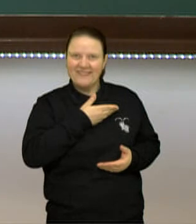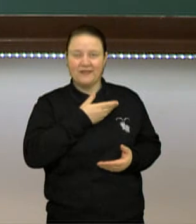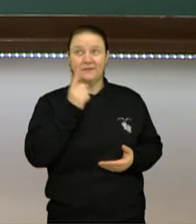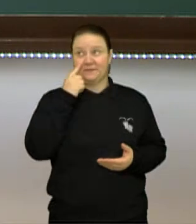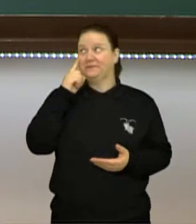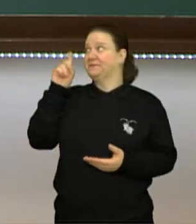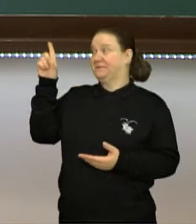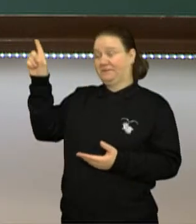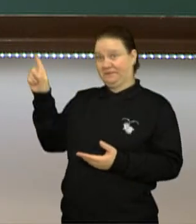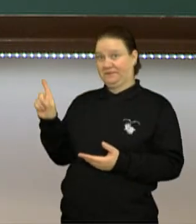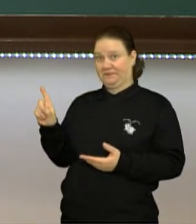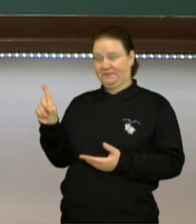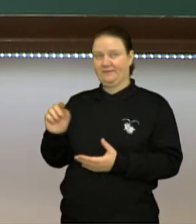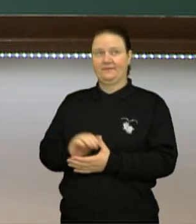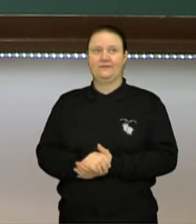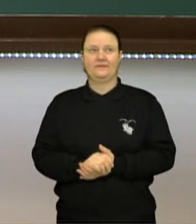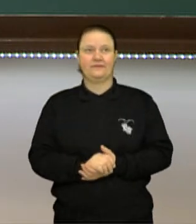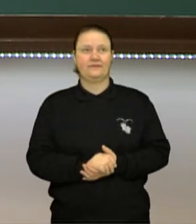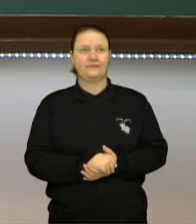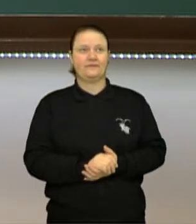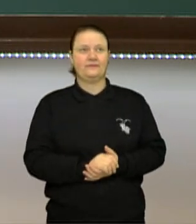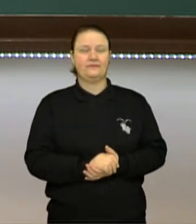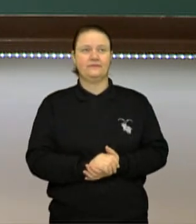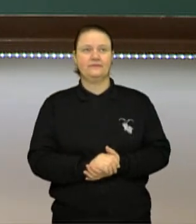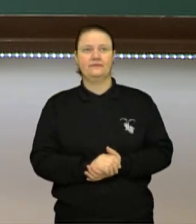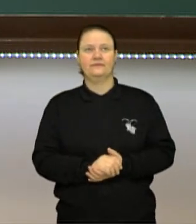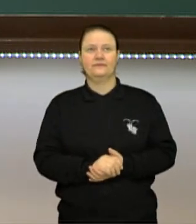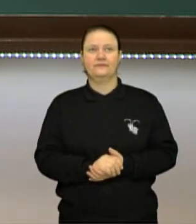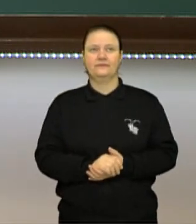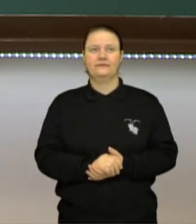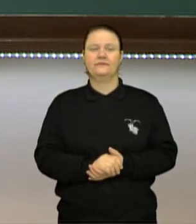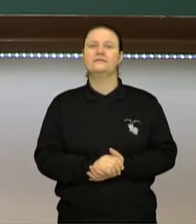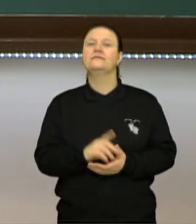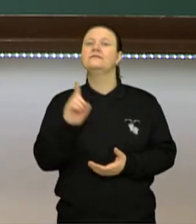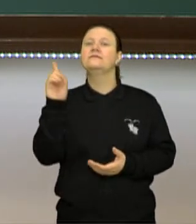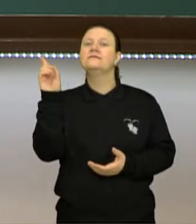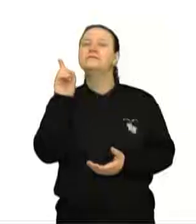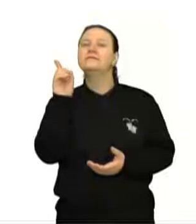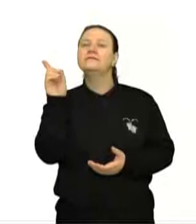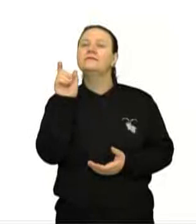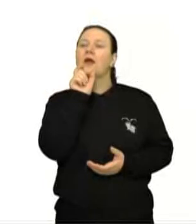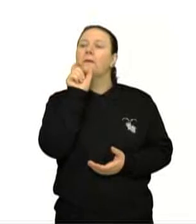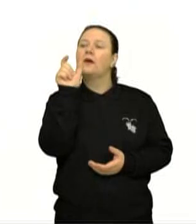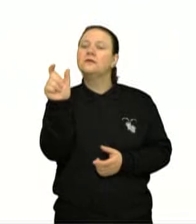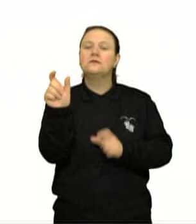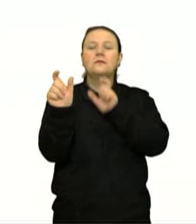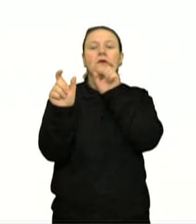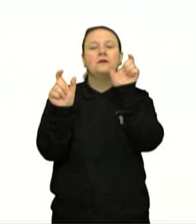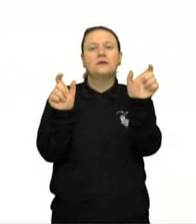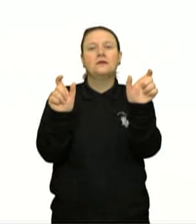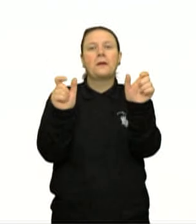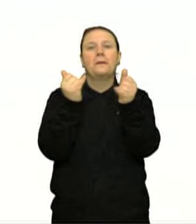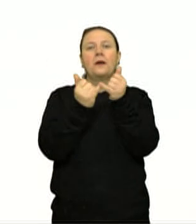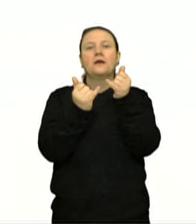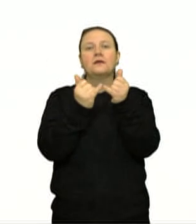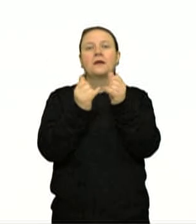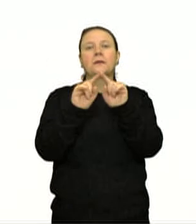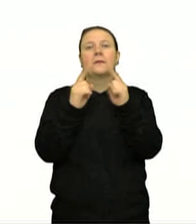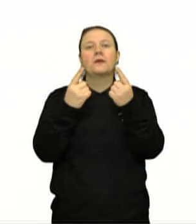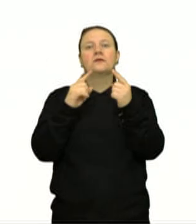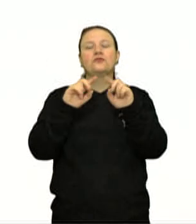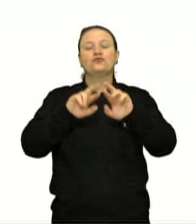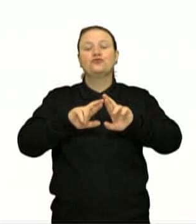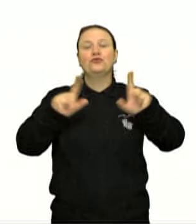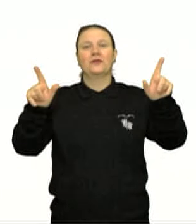Aqui. Completa as frases com o heterosemântico correspondiente. Necesito llevar